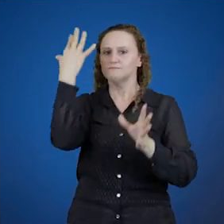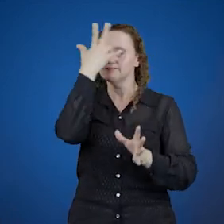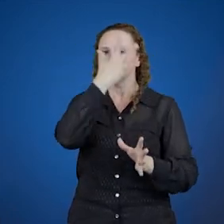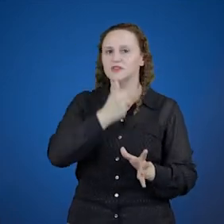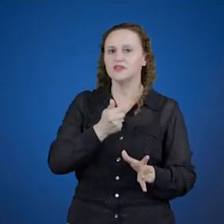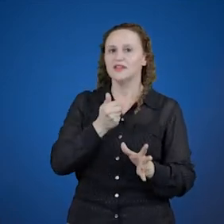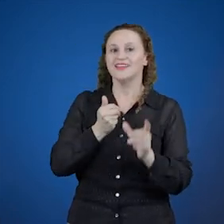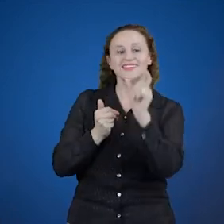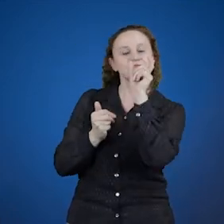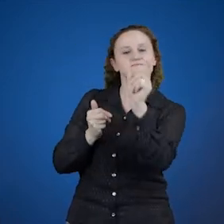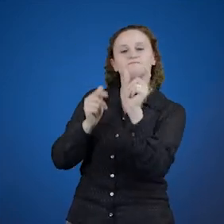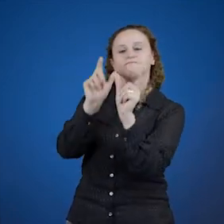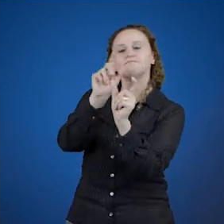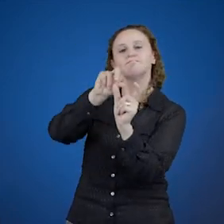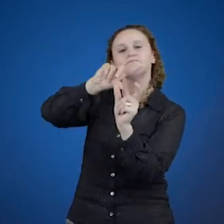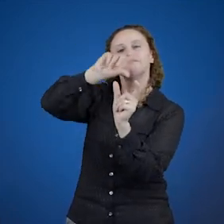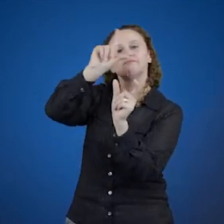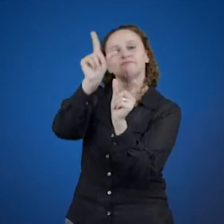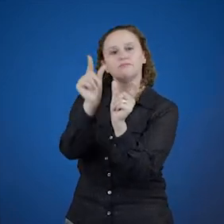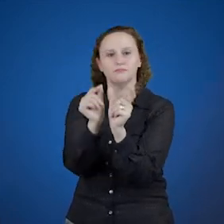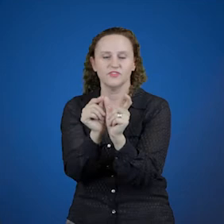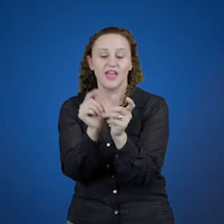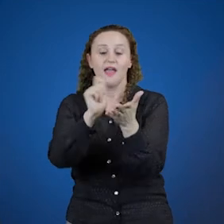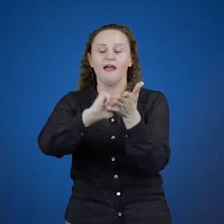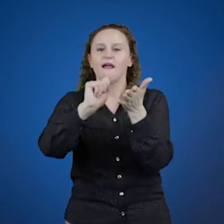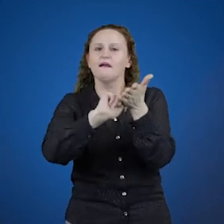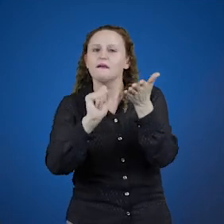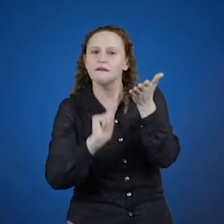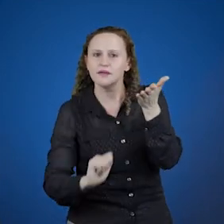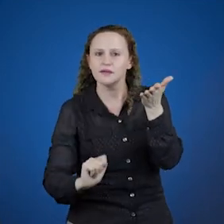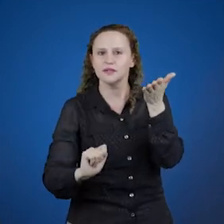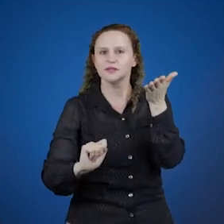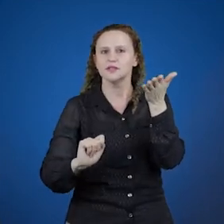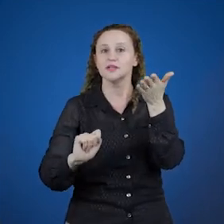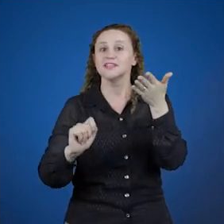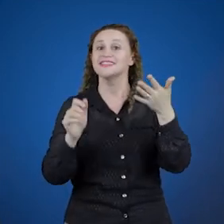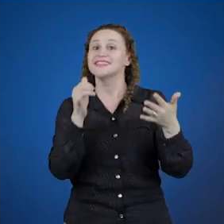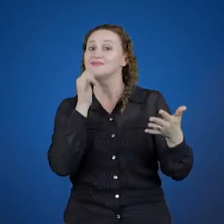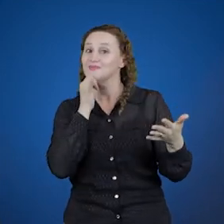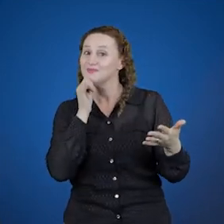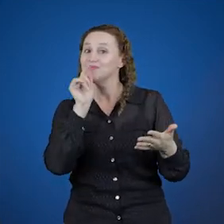Então essa é a palavra lua seria escrita no caso genitivo